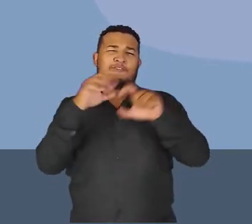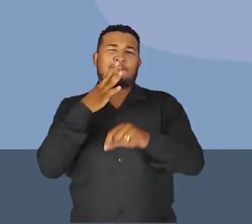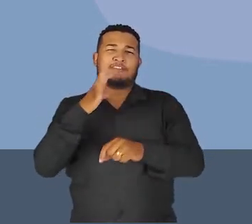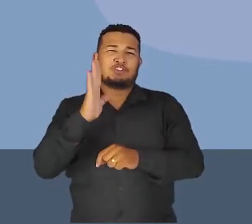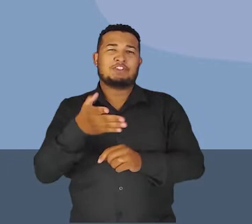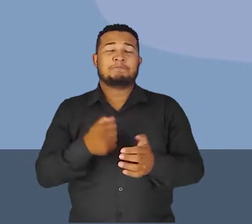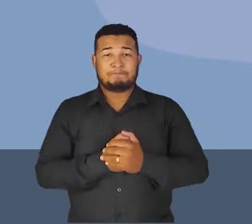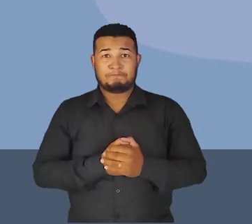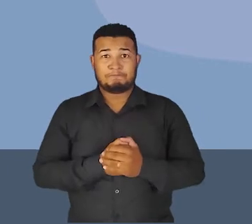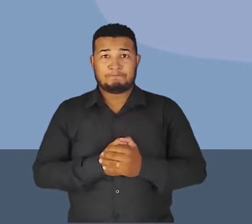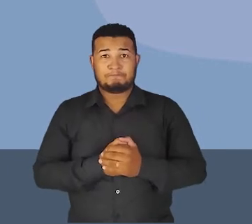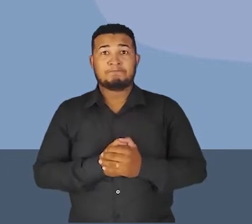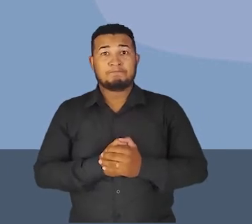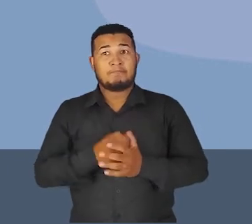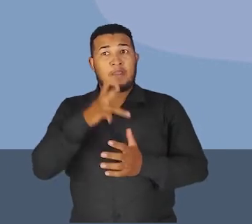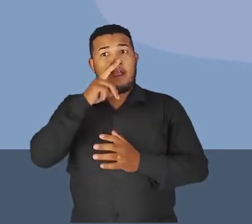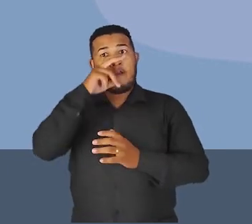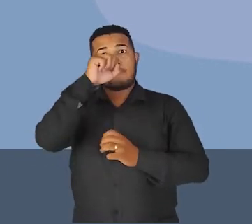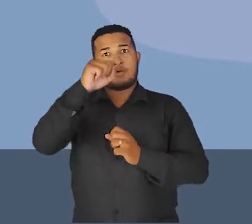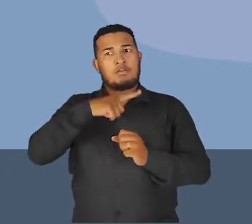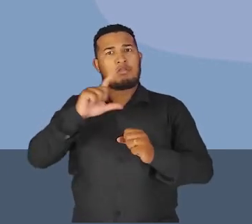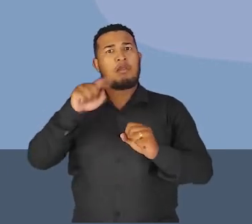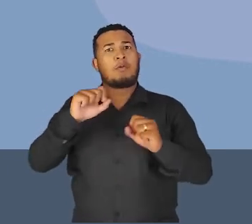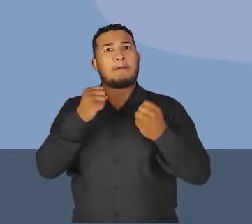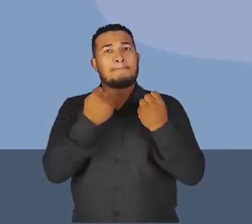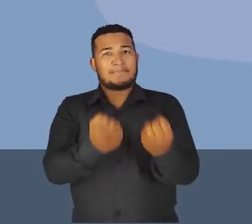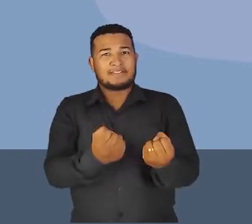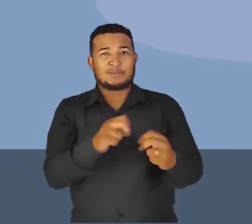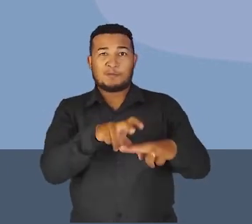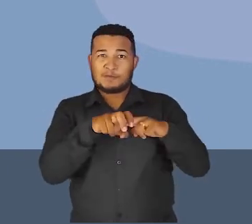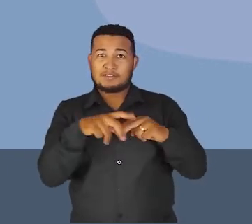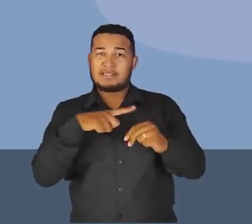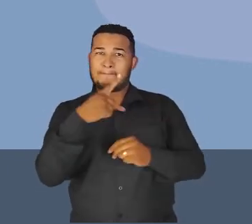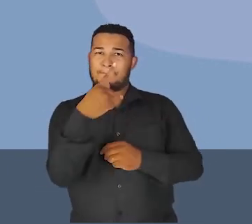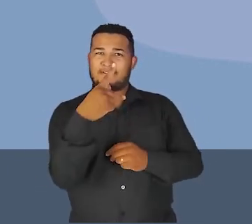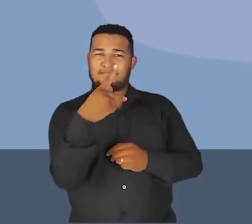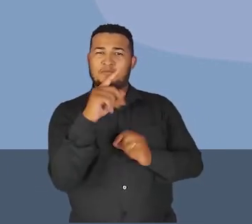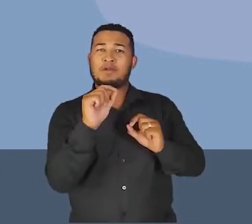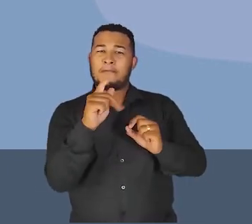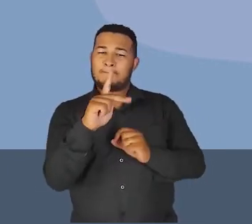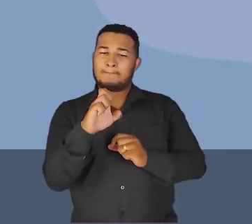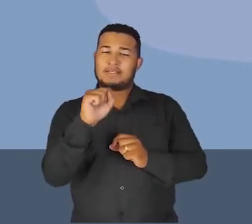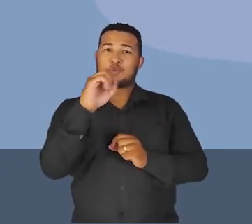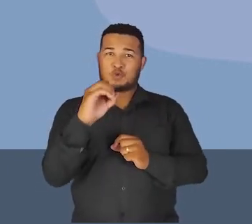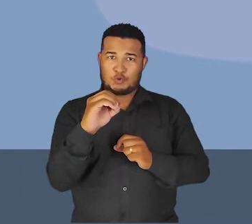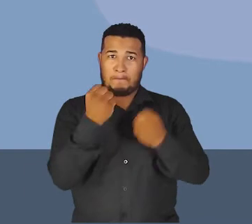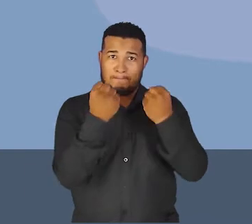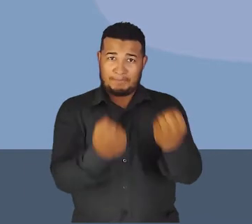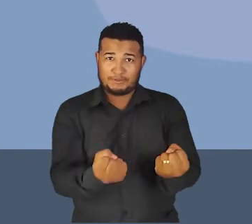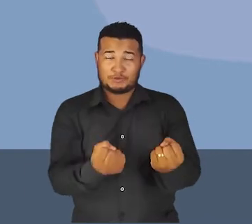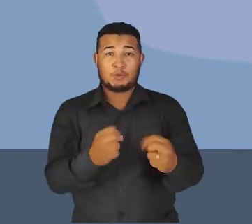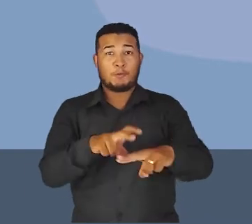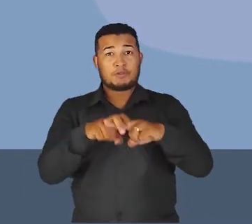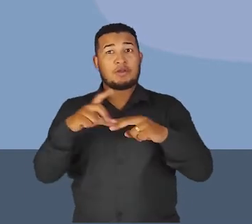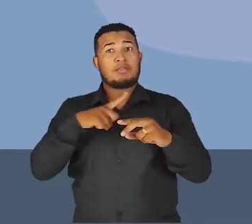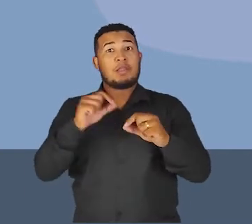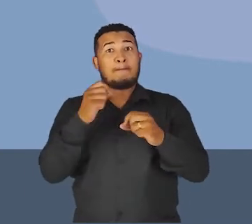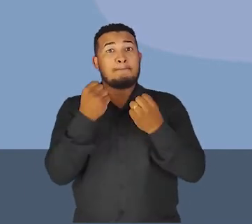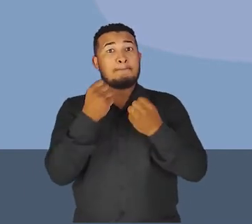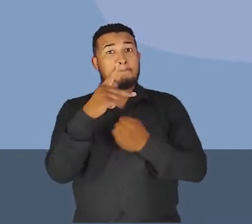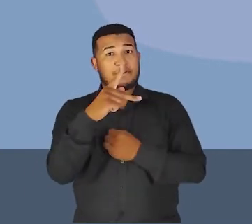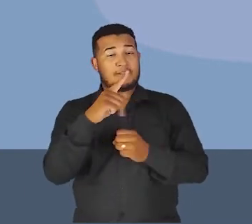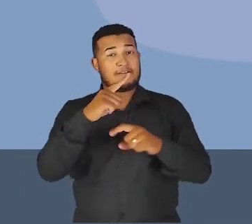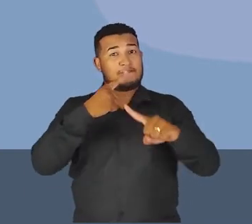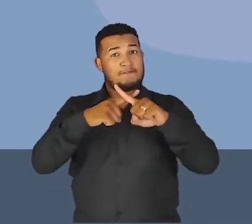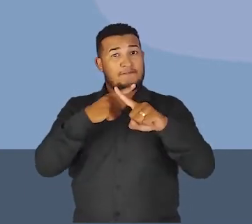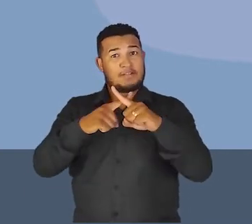ângulo. A força que nós estamos tratando aqui é a força-peso, por isso que ali aparece a letra P. Então, vai ficar a letra P de força-peso vezes